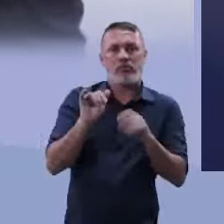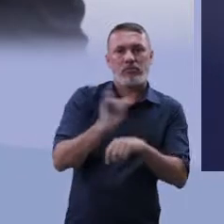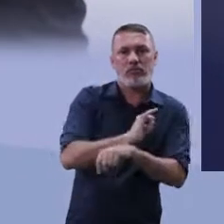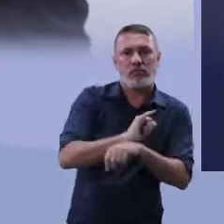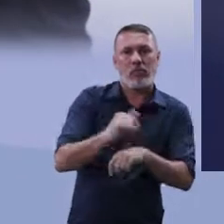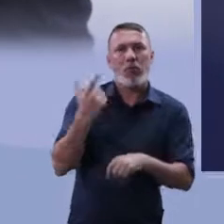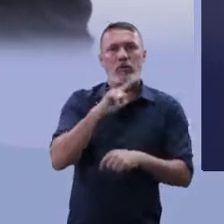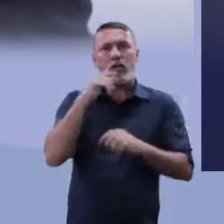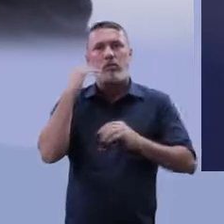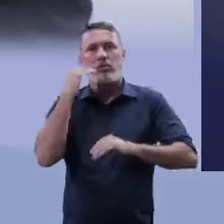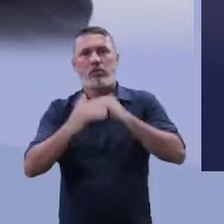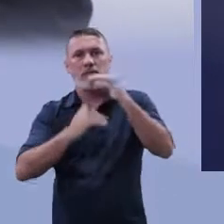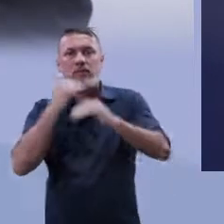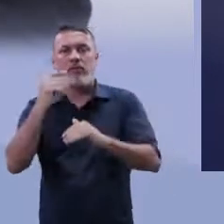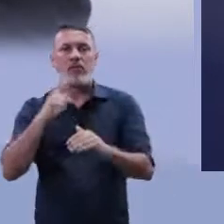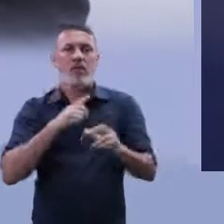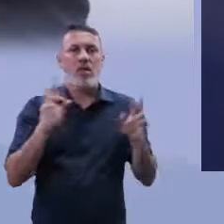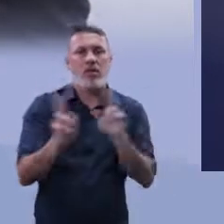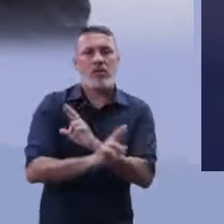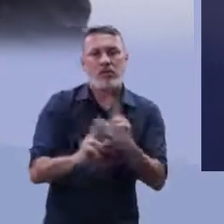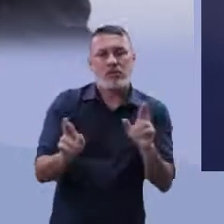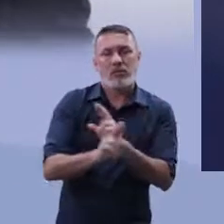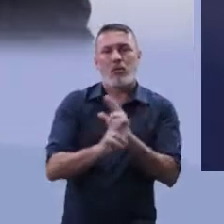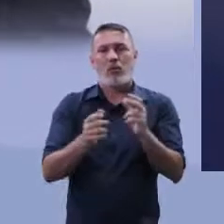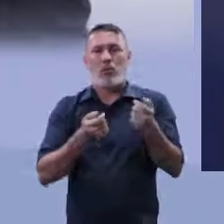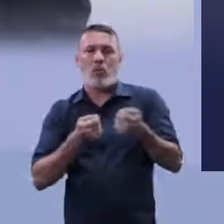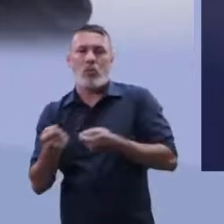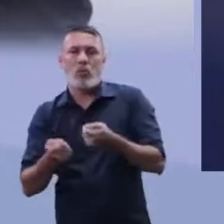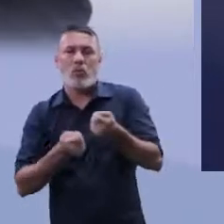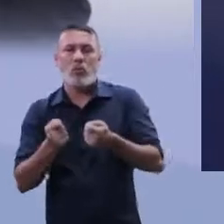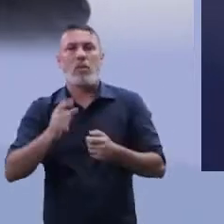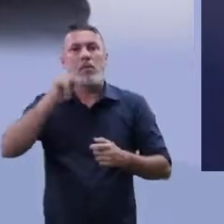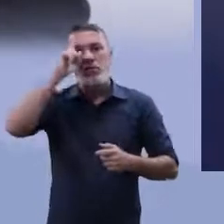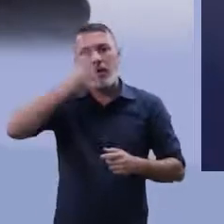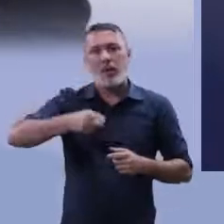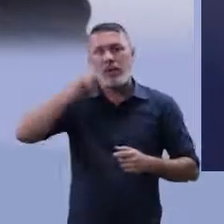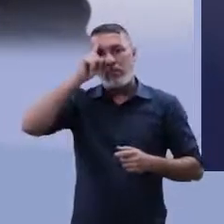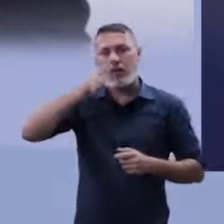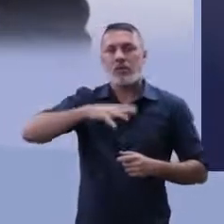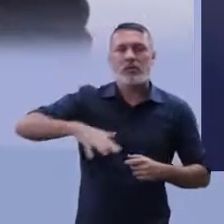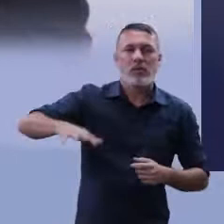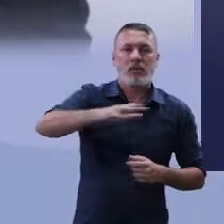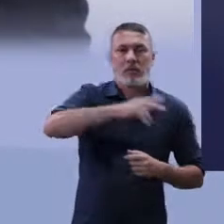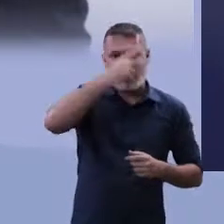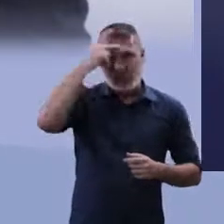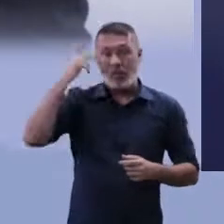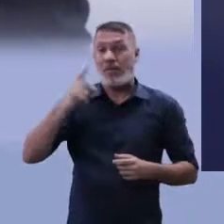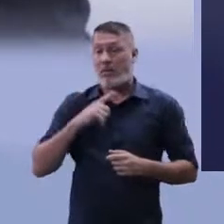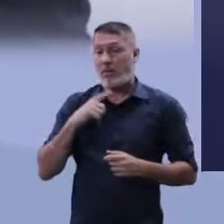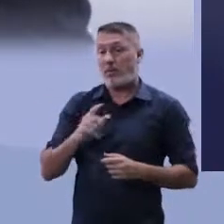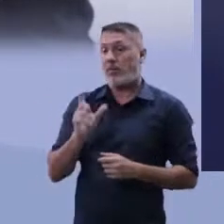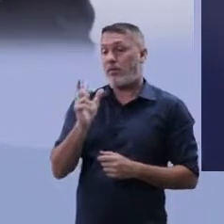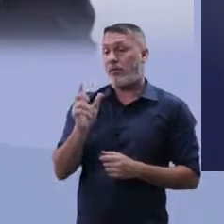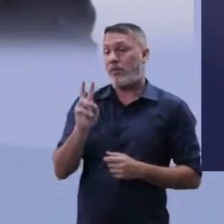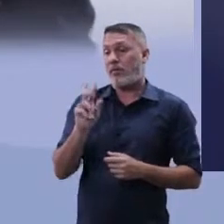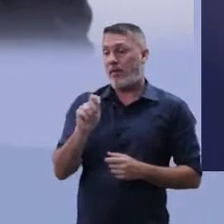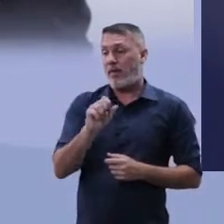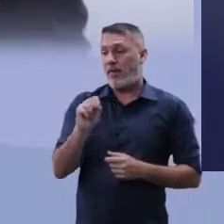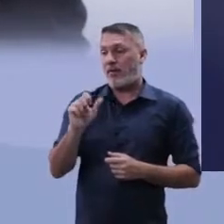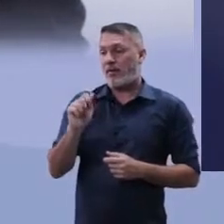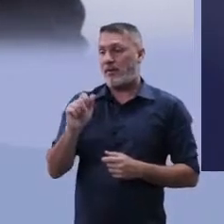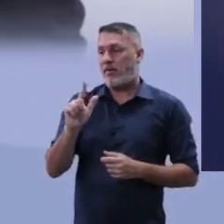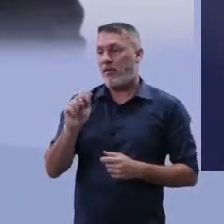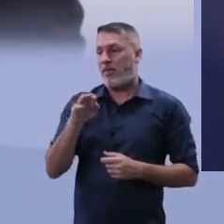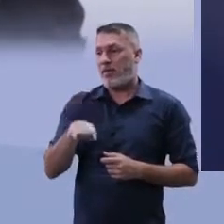para poder se desenvolver e ter essa relação e esse controle sobre as pessoas. Então, por meio da